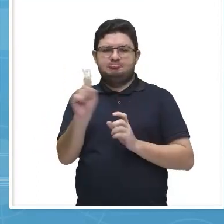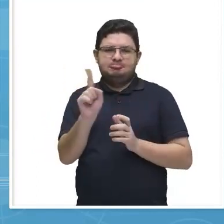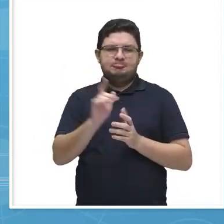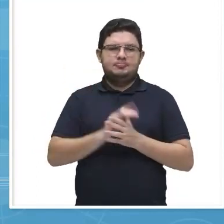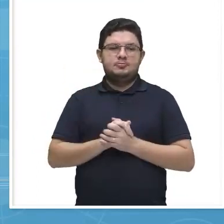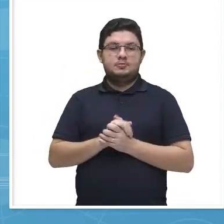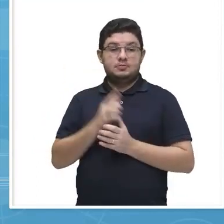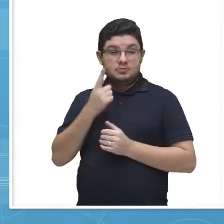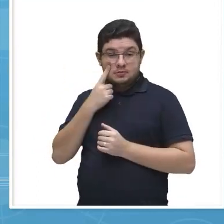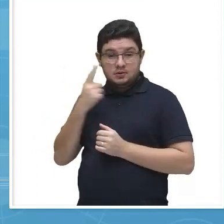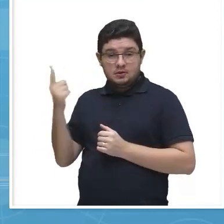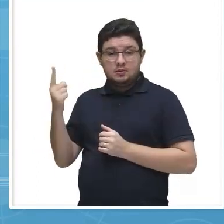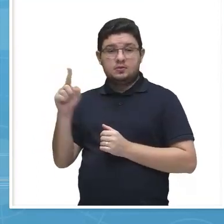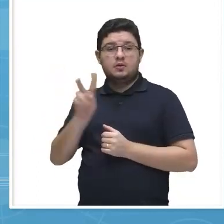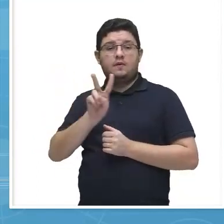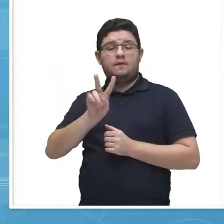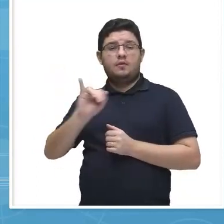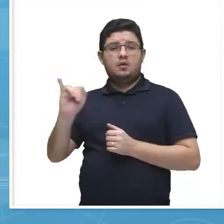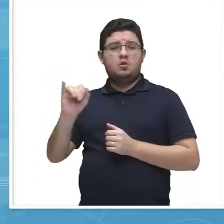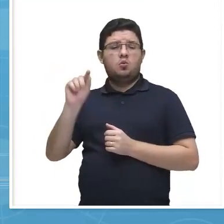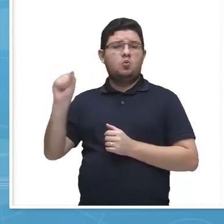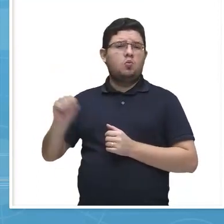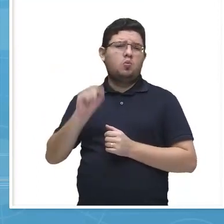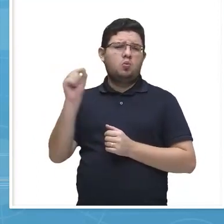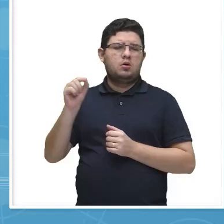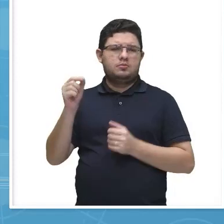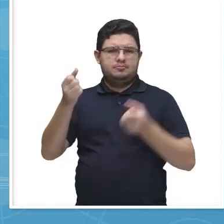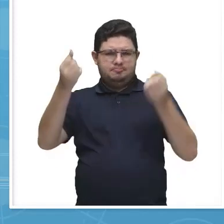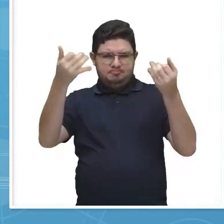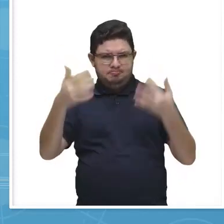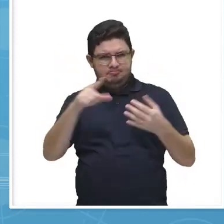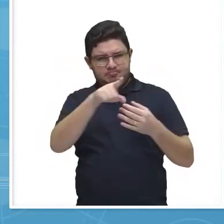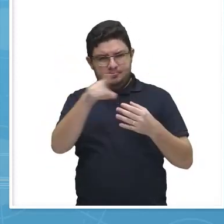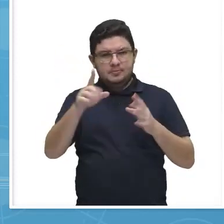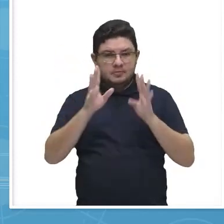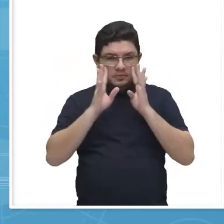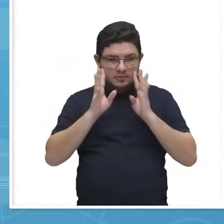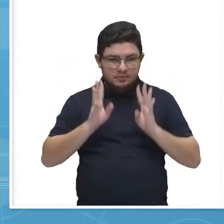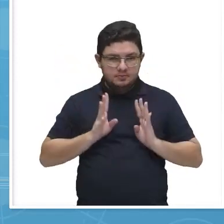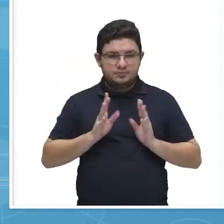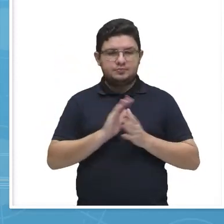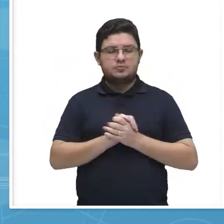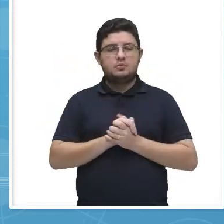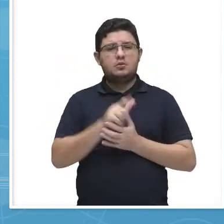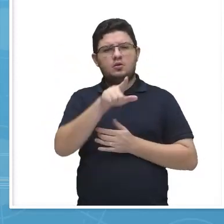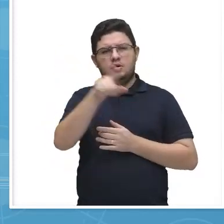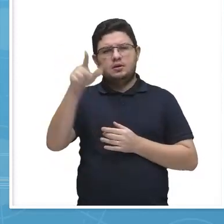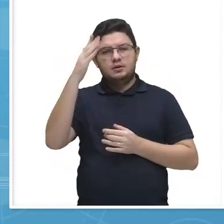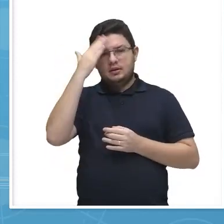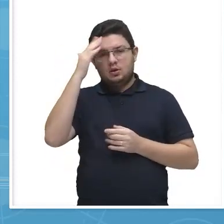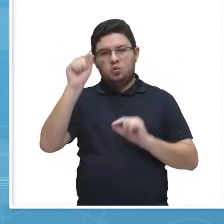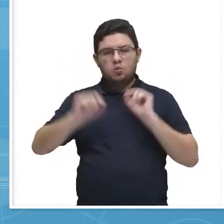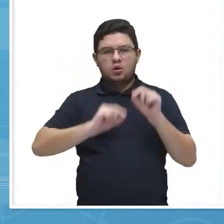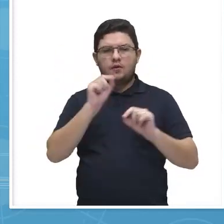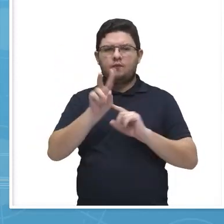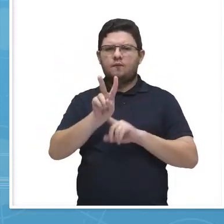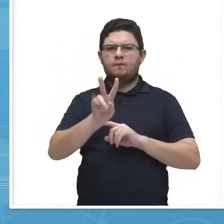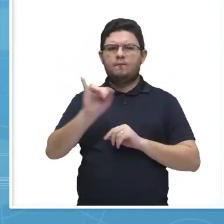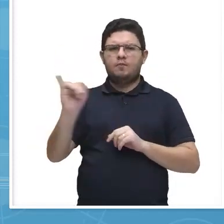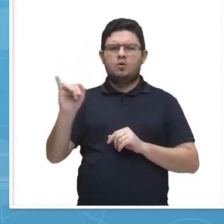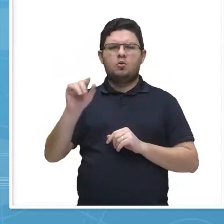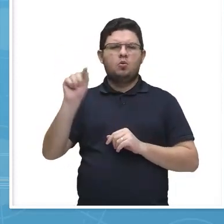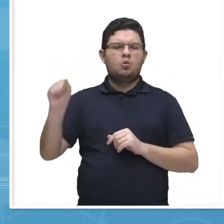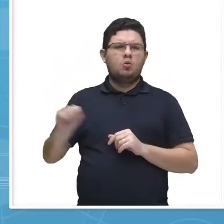muita atenção. Se você entender que os verbos intransitivos são aqueles verbos que